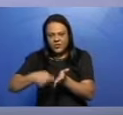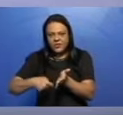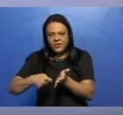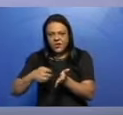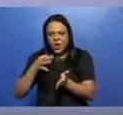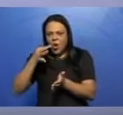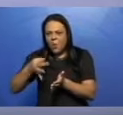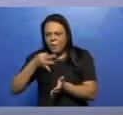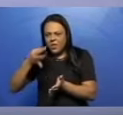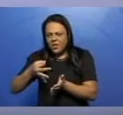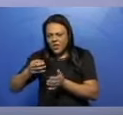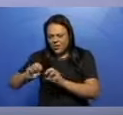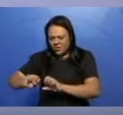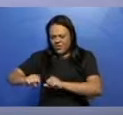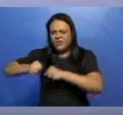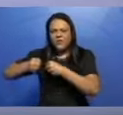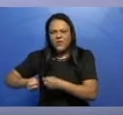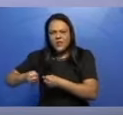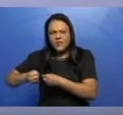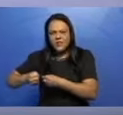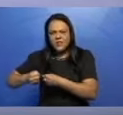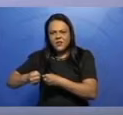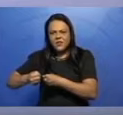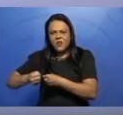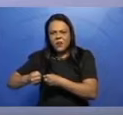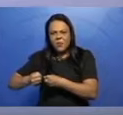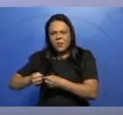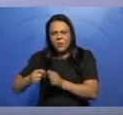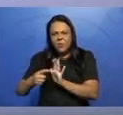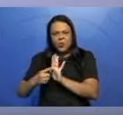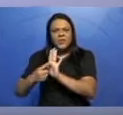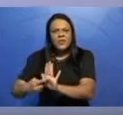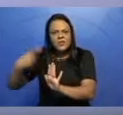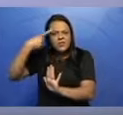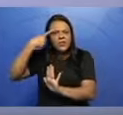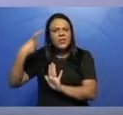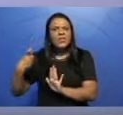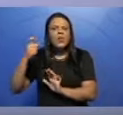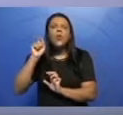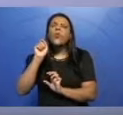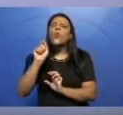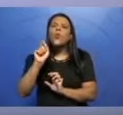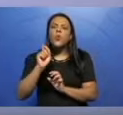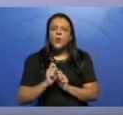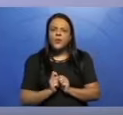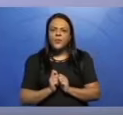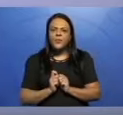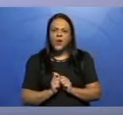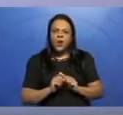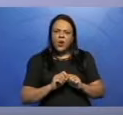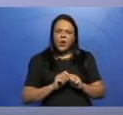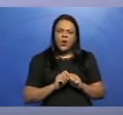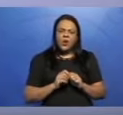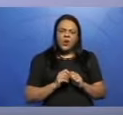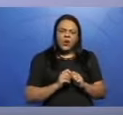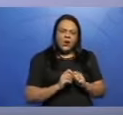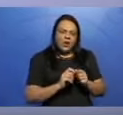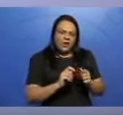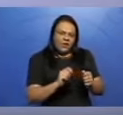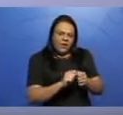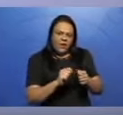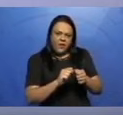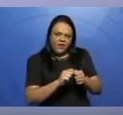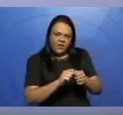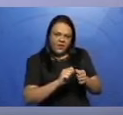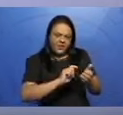a defesa, usando de argumentos para sustentá-la. Ao produzir um texto, o autor possui